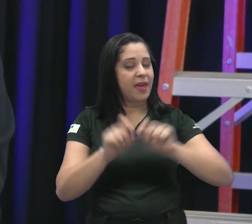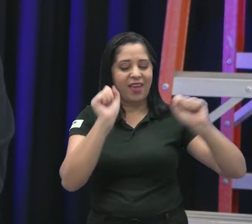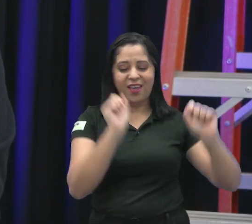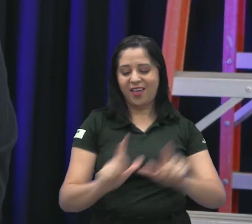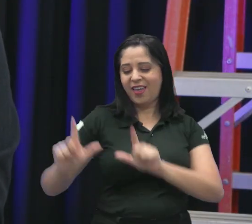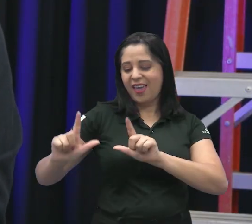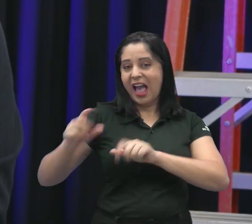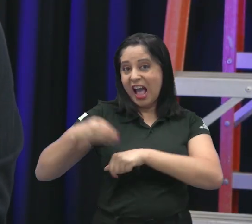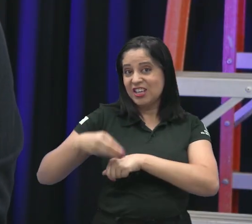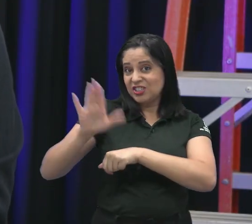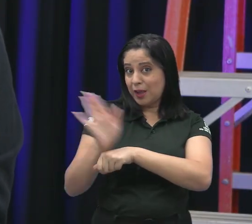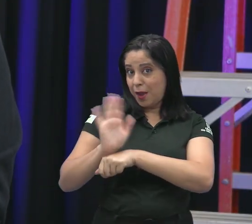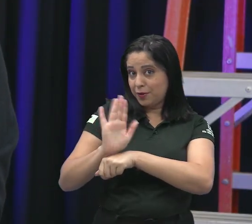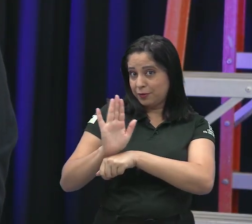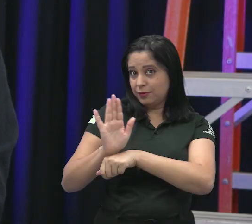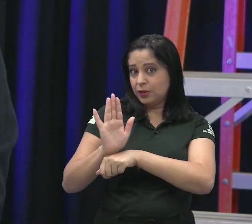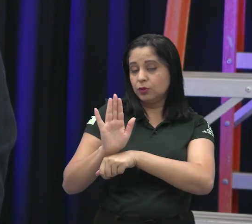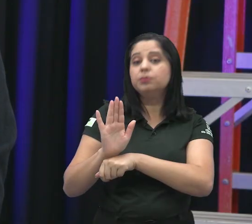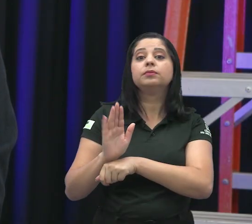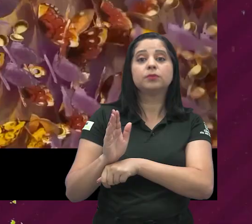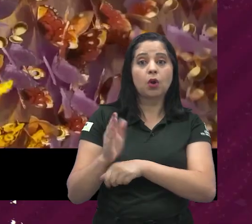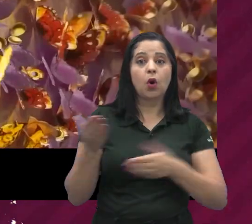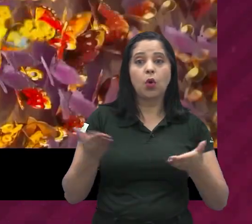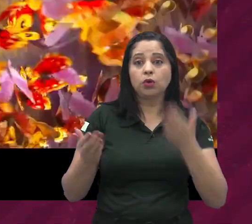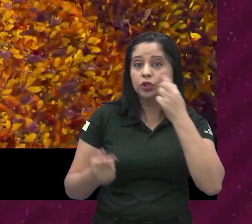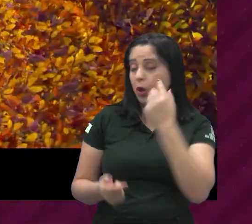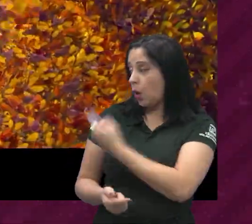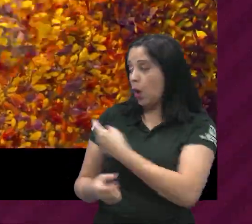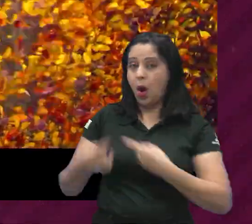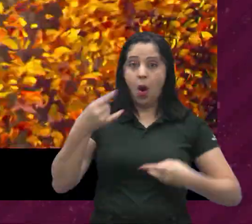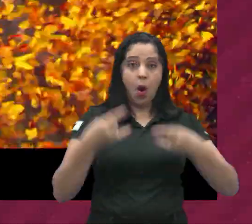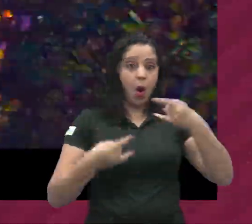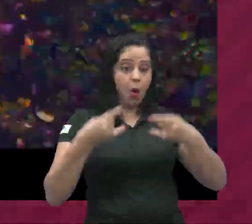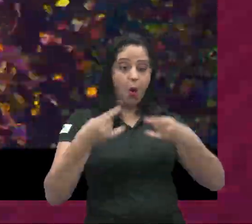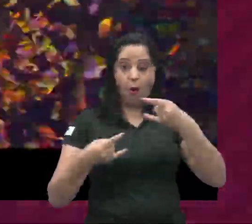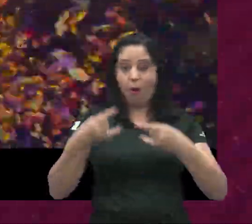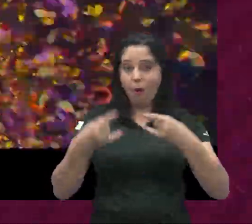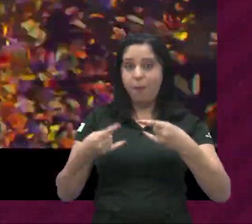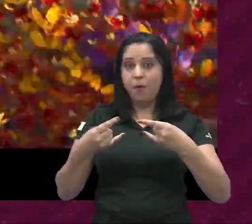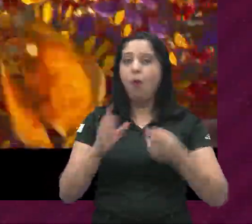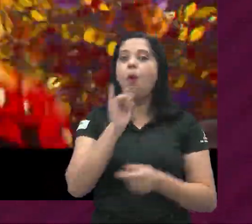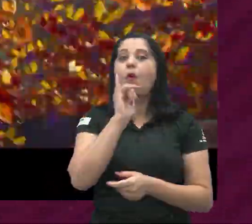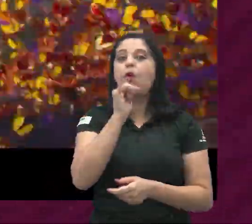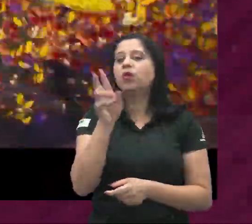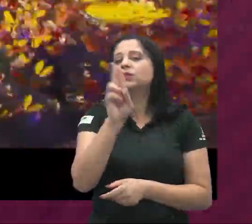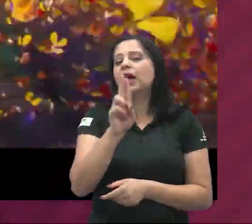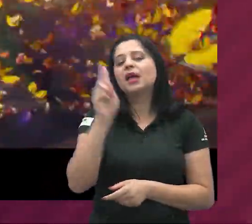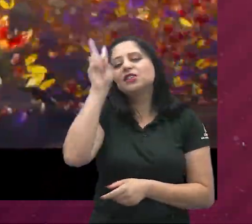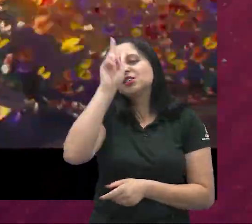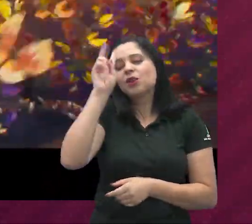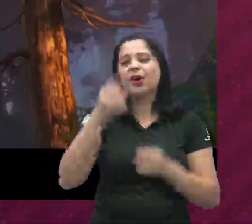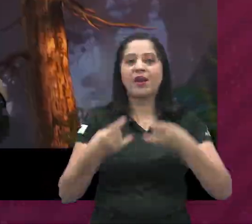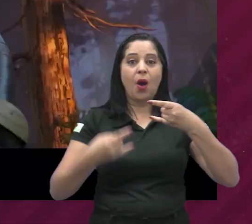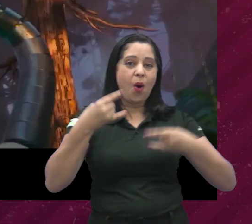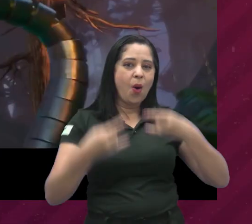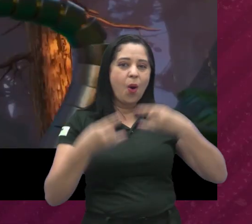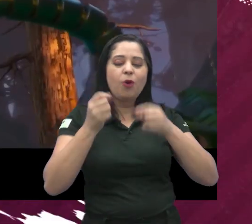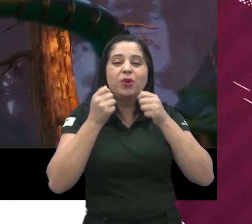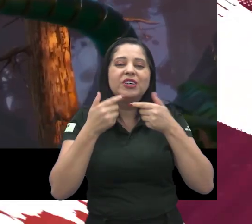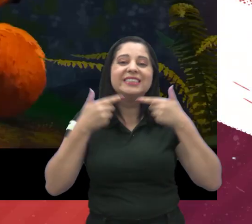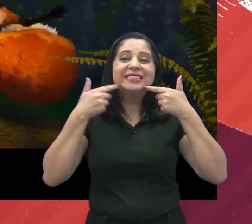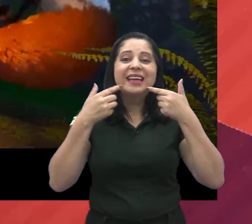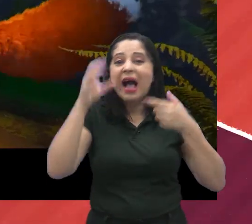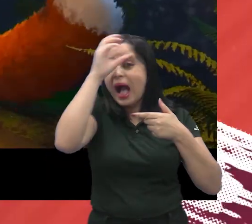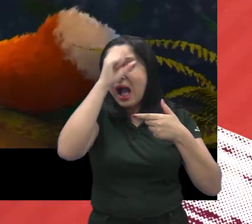nosso quadro Sessão Pipoca. O filme da vez é O Robô Selvagem, que conta a história de um robozinho simpático que